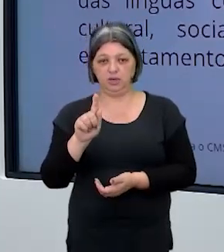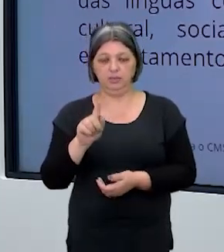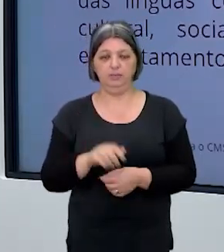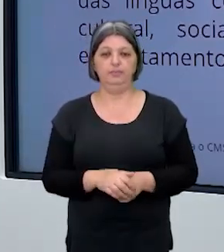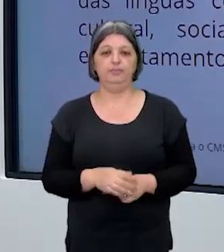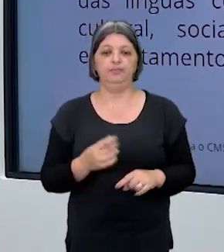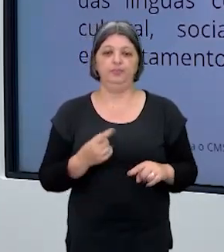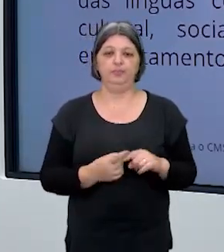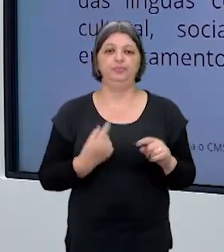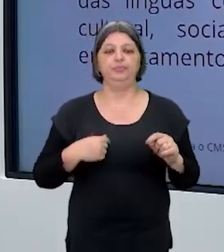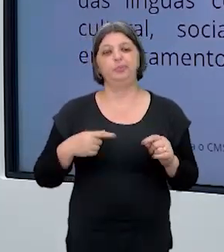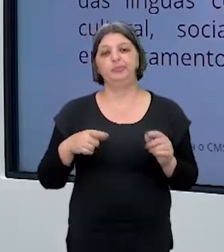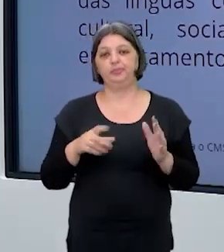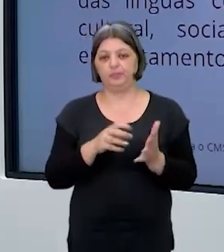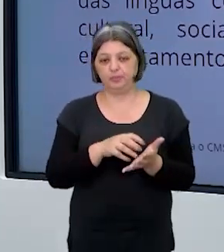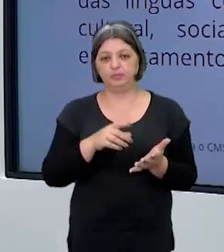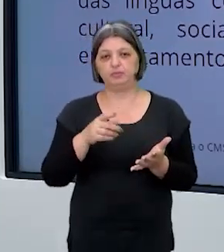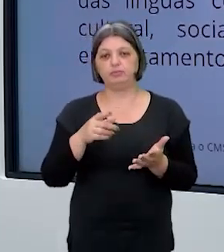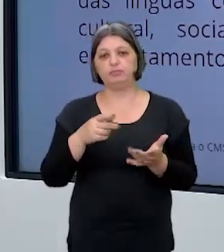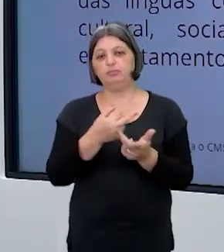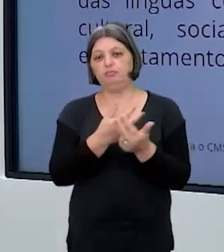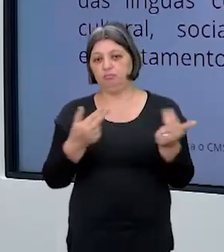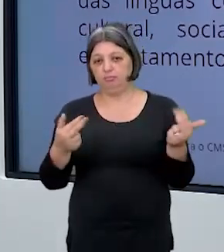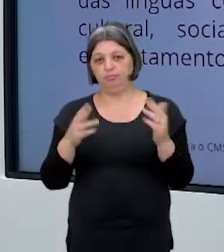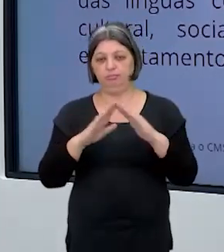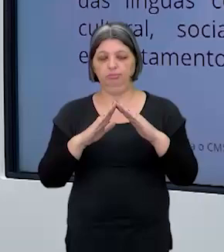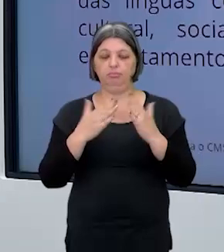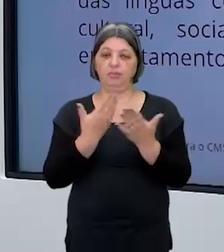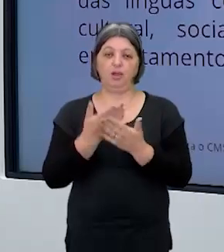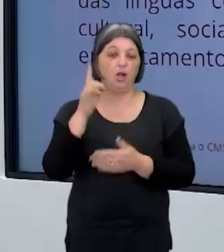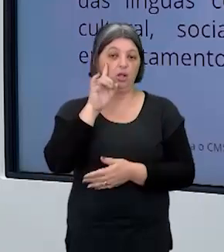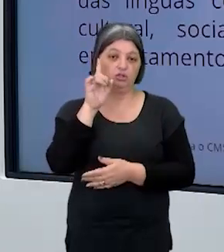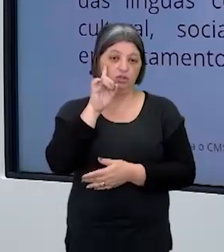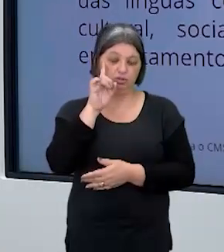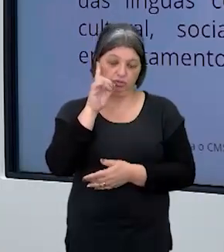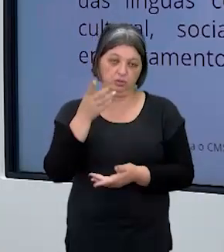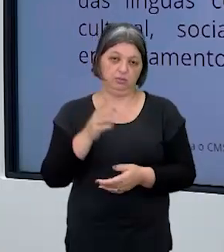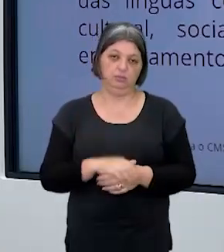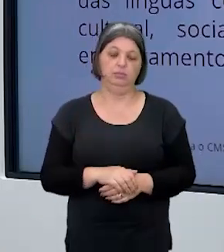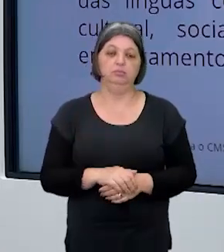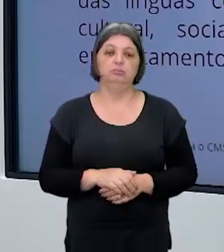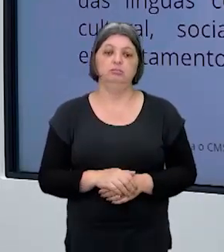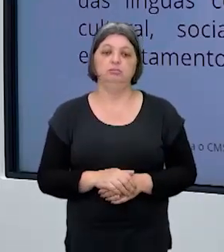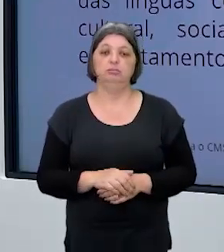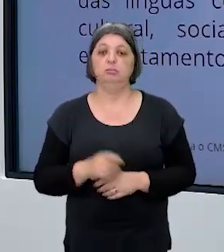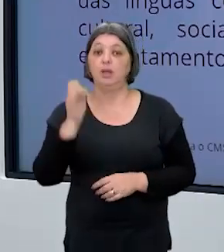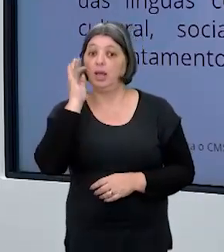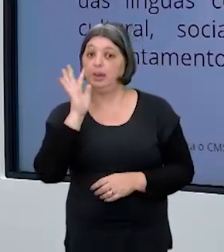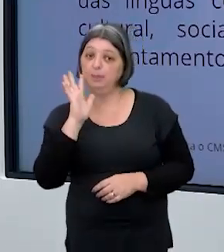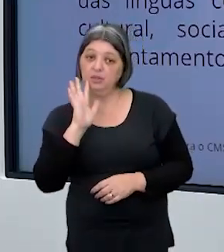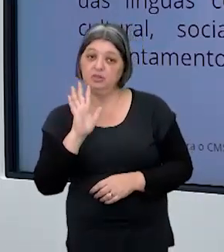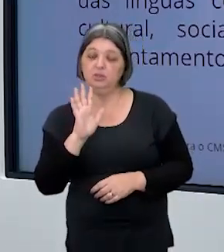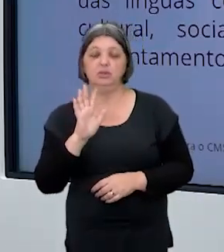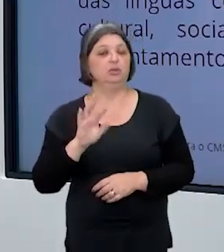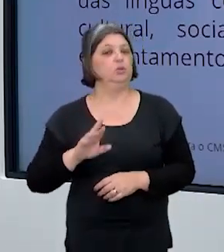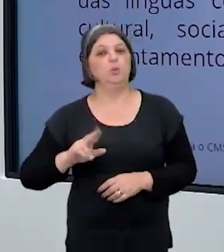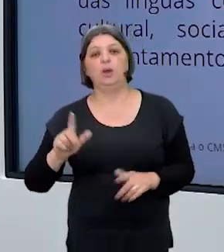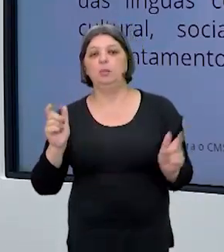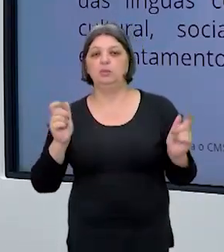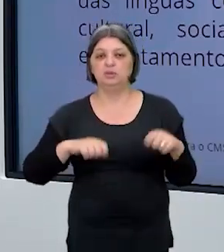sempre sugestões de acordo com a realidade da escola. Supondo que na realidade da sua escola não seja possível aí